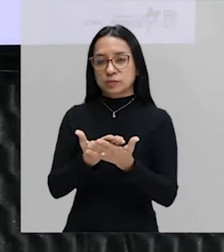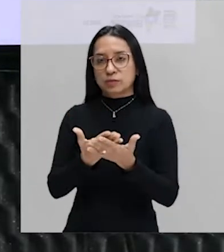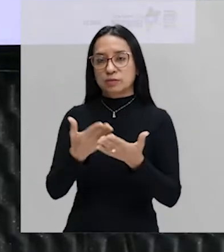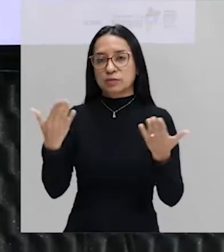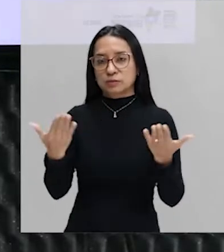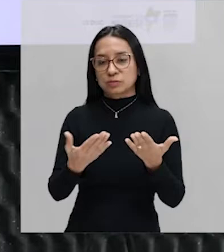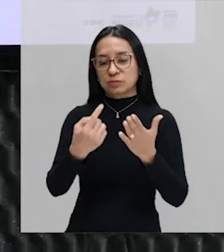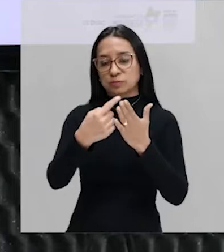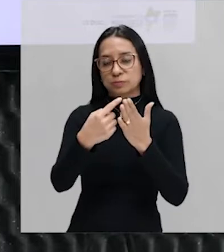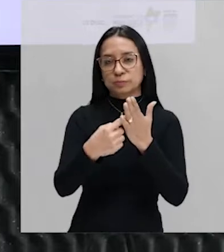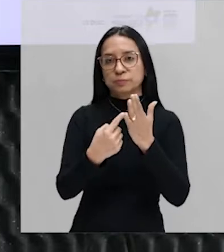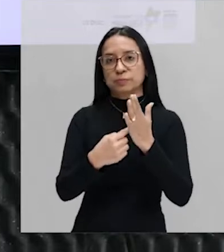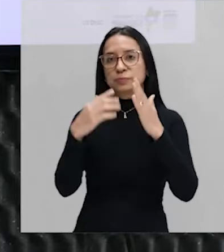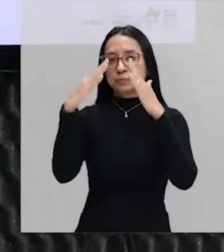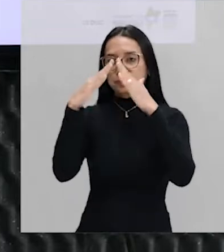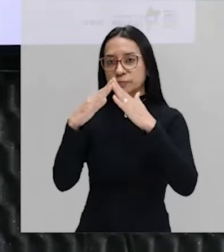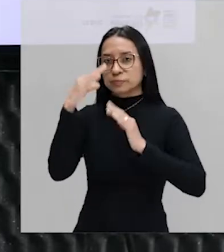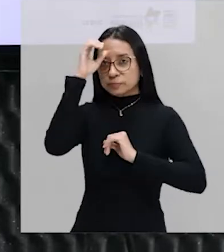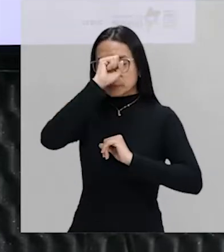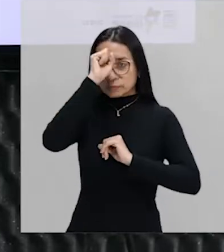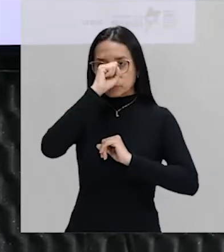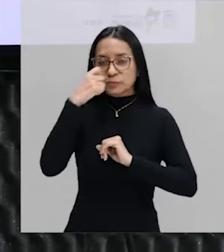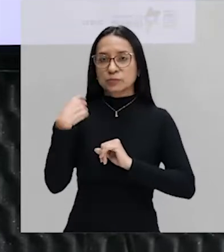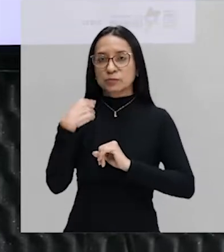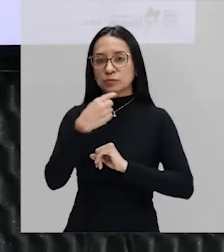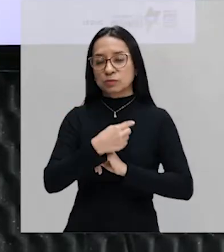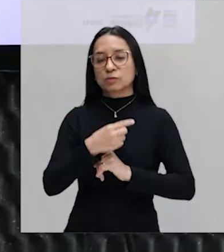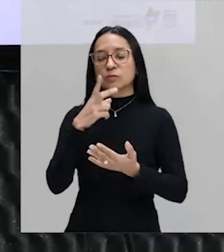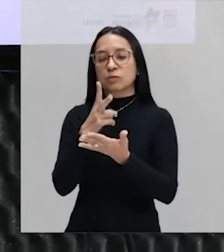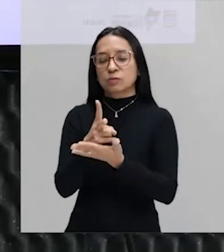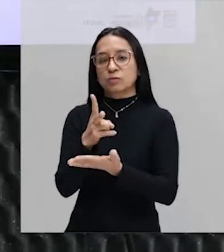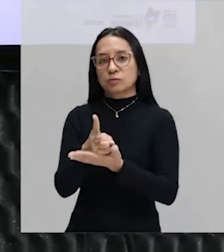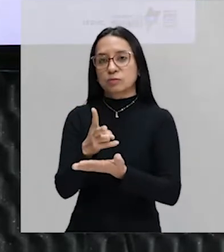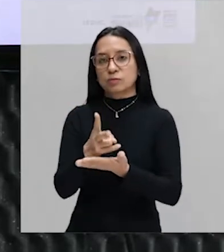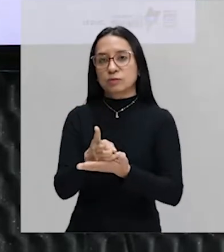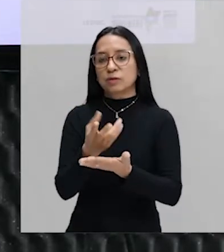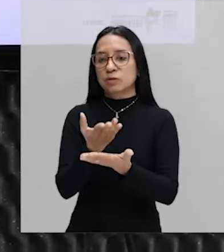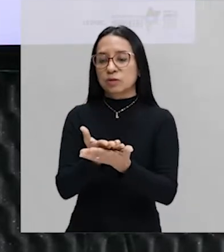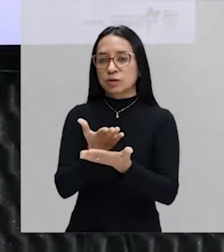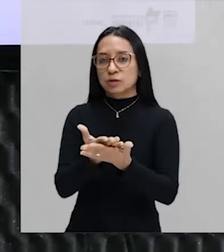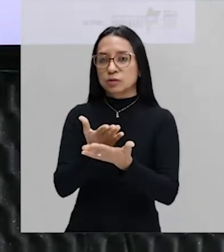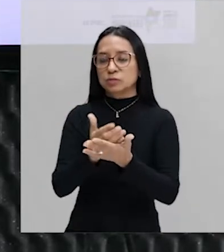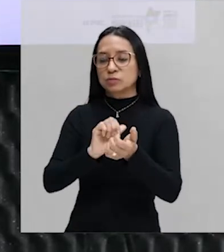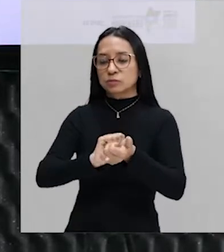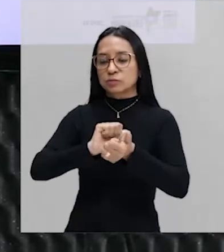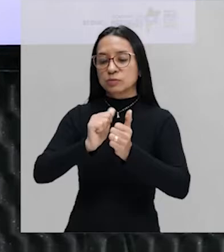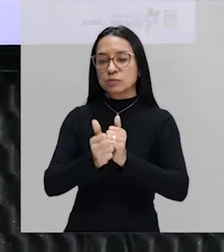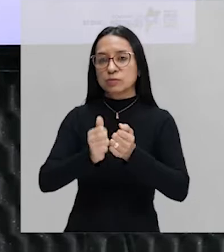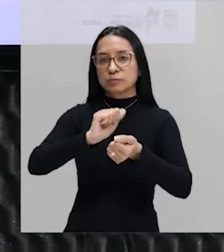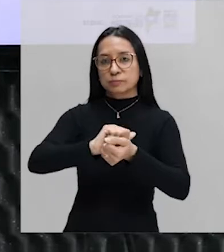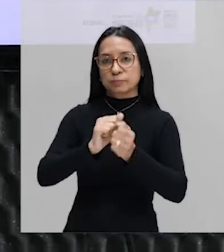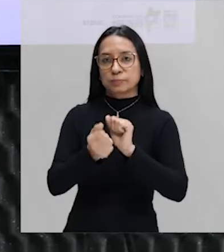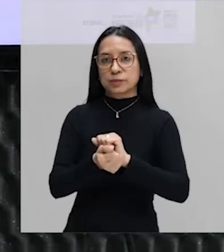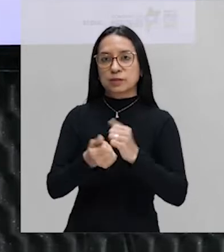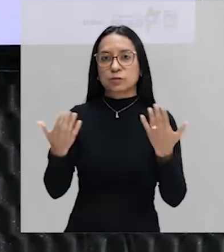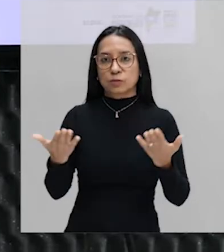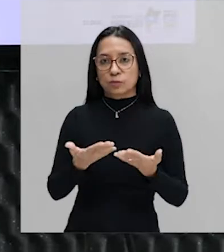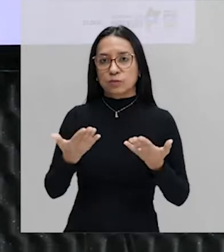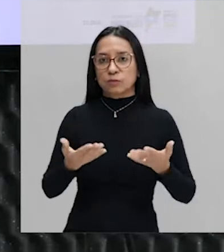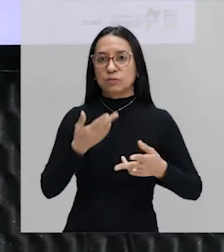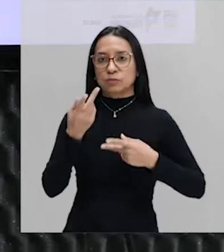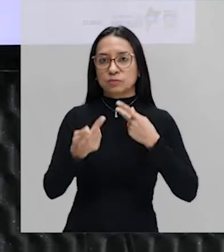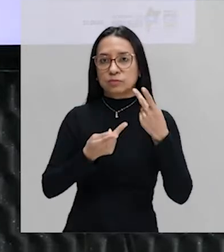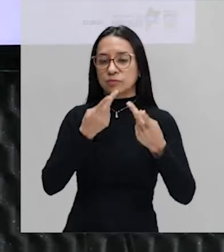nosso projeto Fiquem em Casa Aprendendo, nós iremos estar dando continuidade a esse estudo de esportes adaptados. Hoje nós iremos